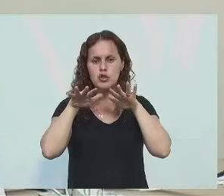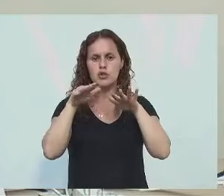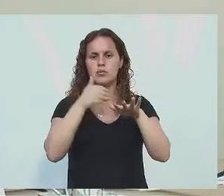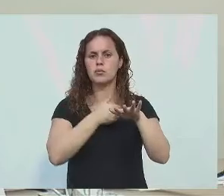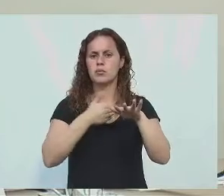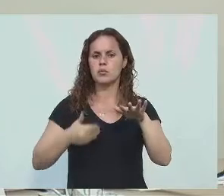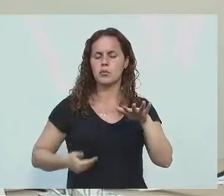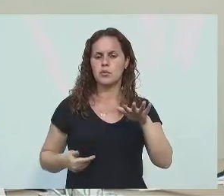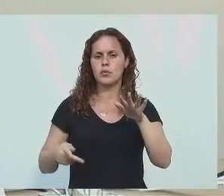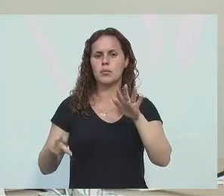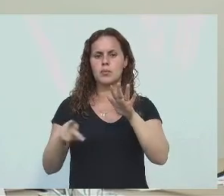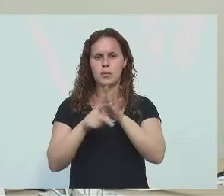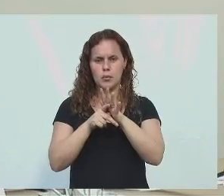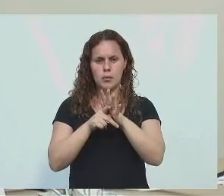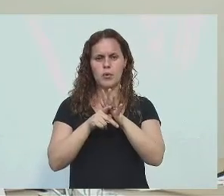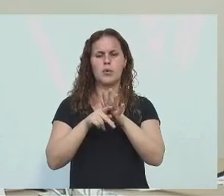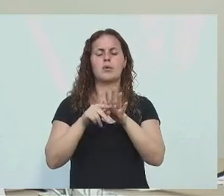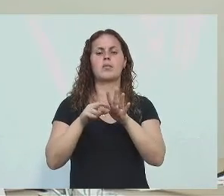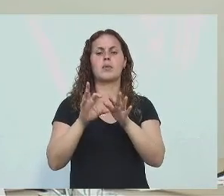licença